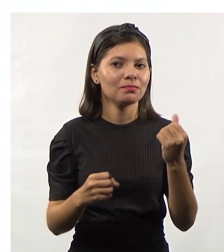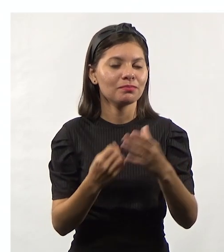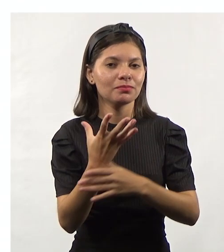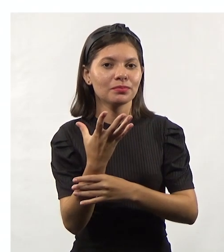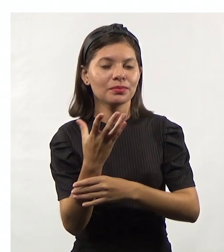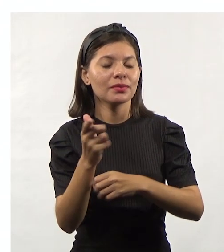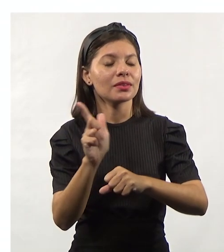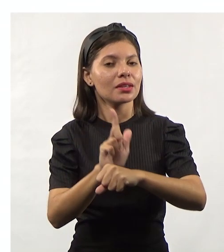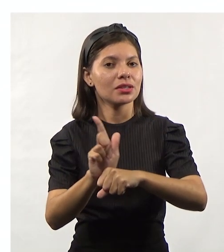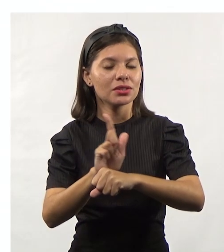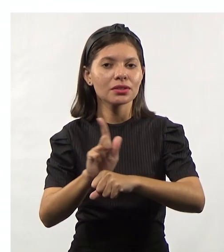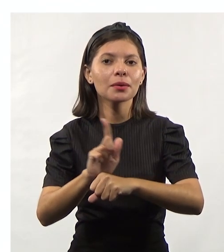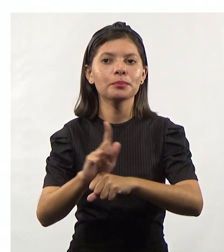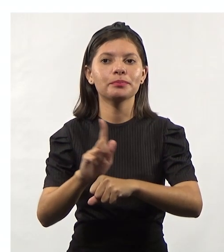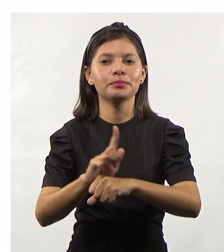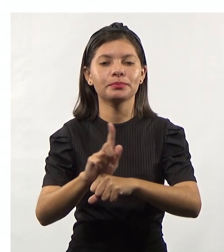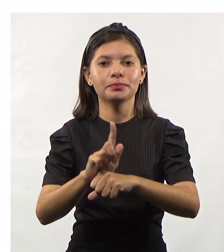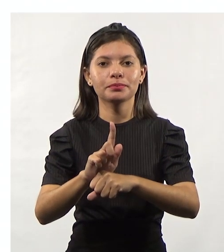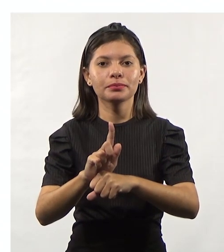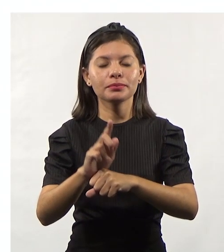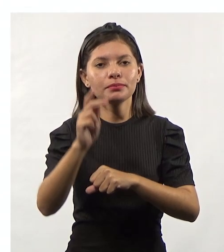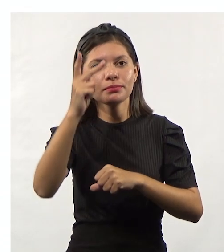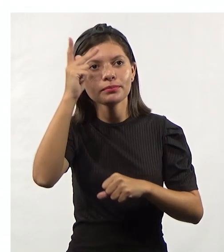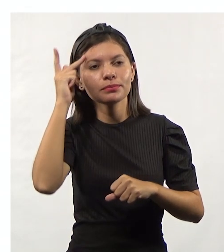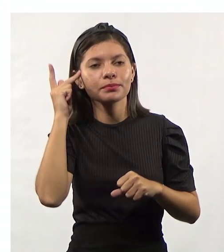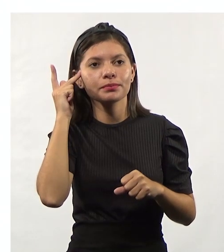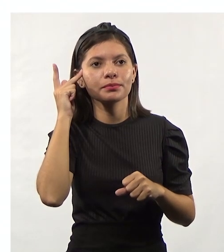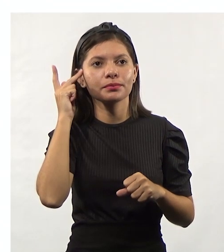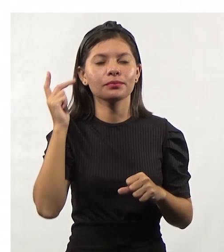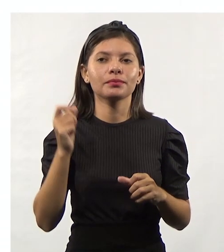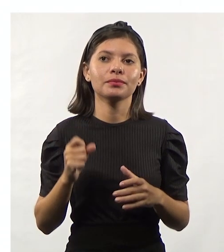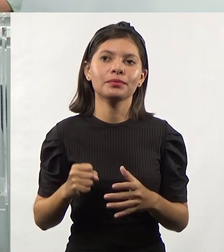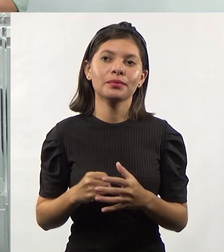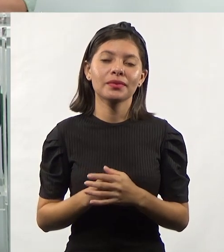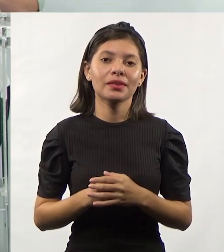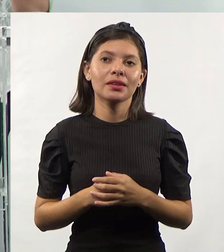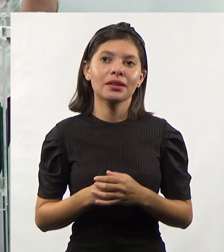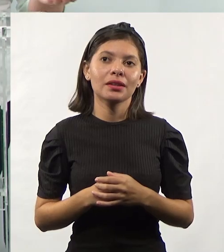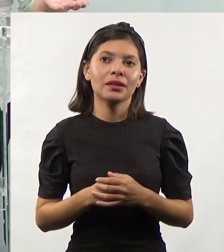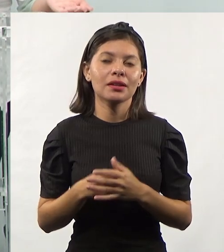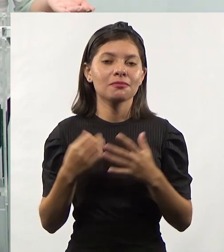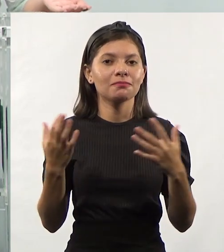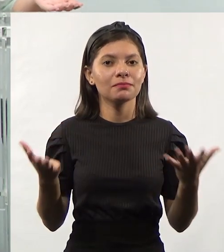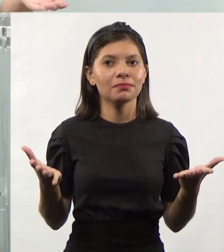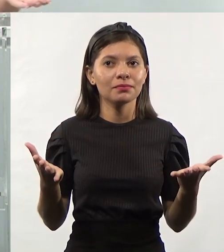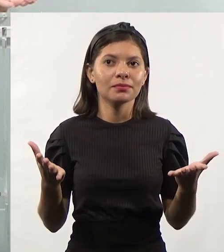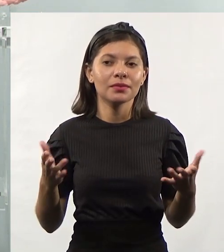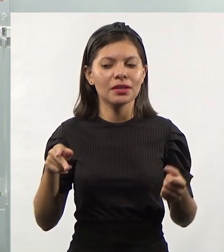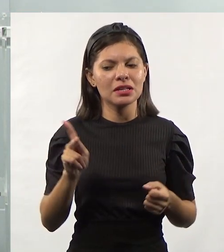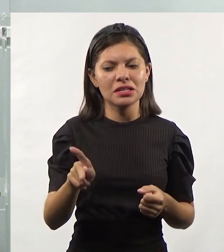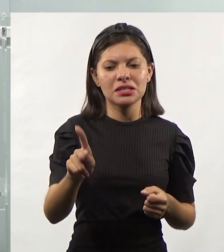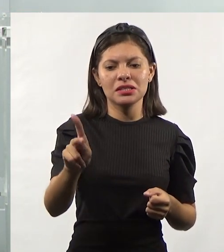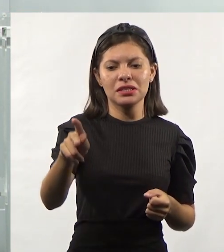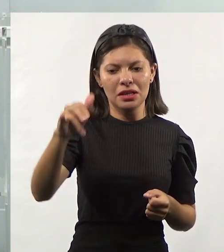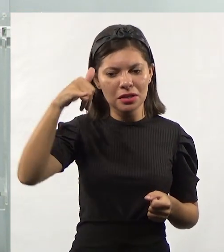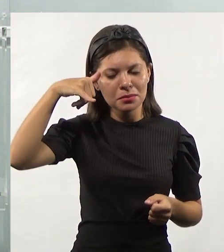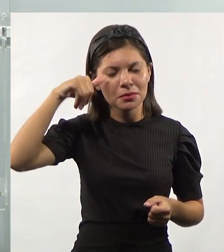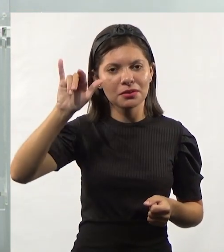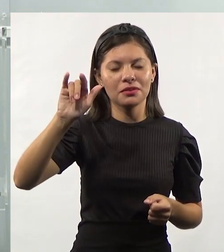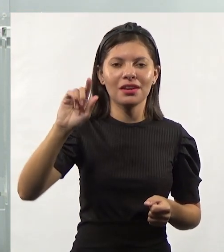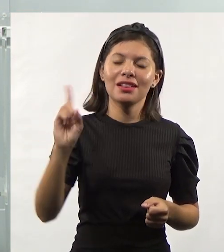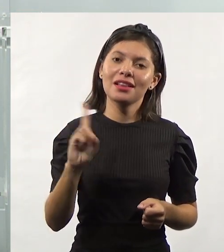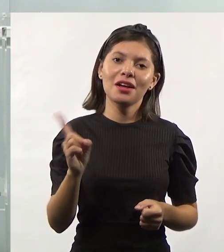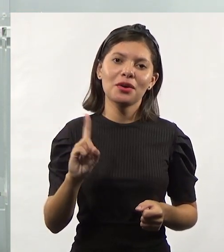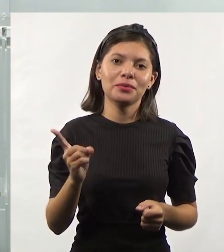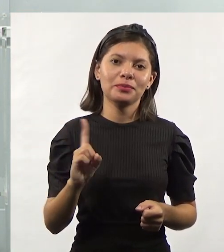podem surgir na gestão de pessoas, né? Claro que tem coisas que a gente não consegue prever, mas